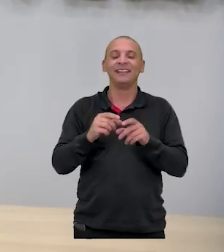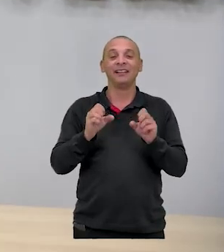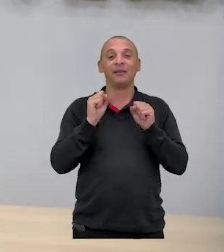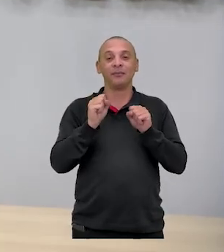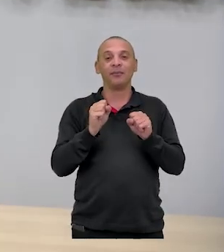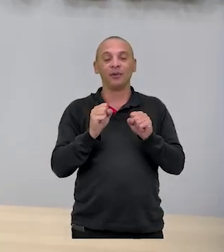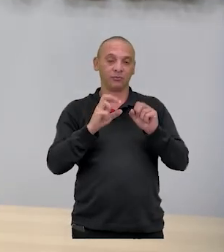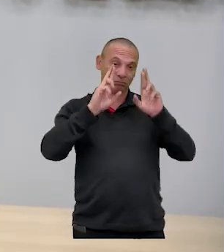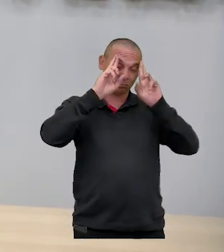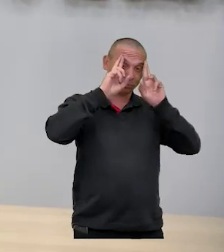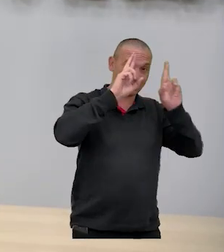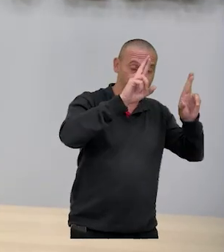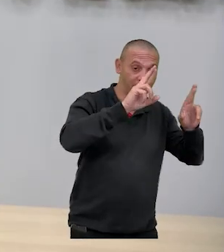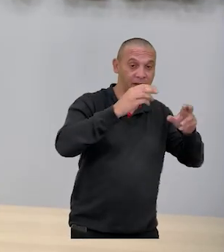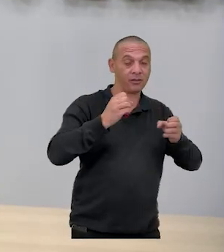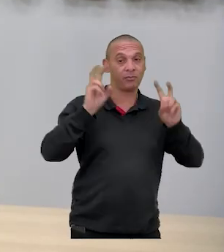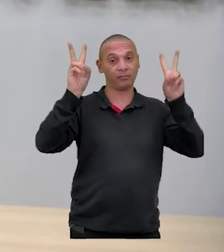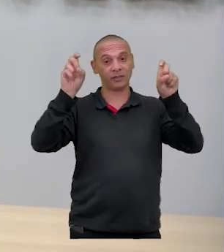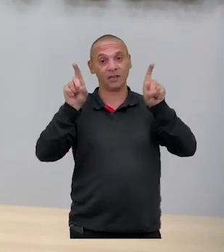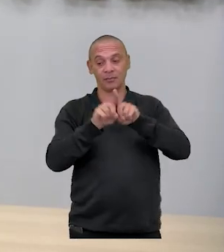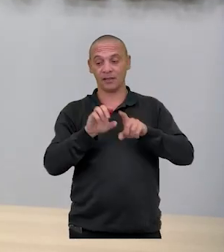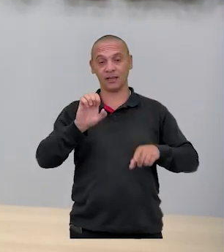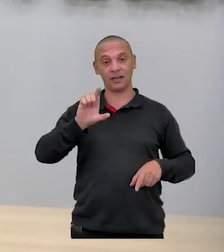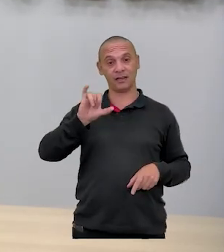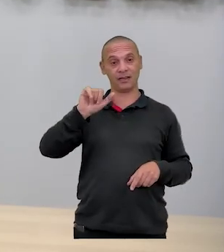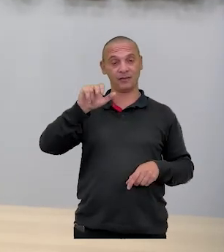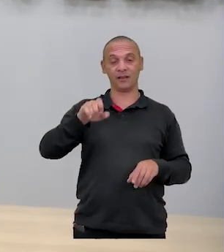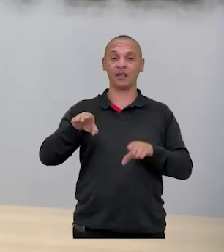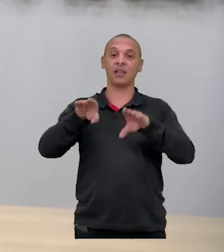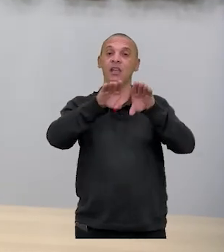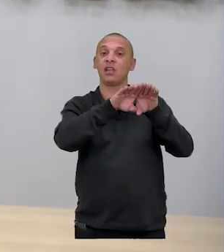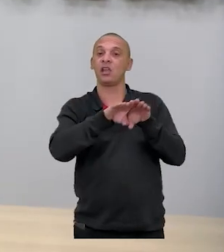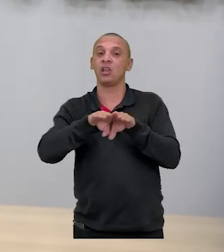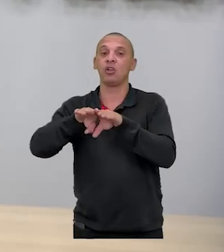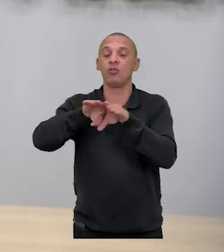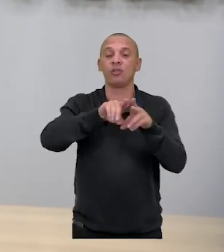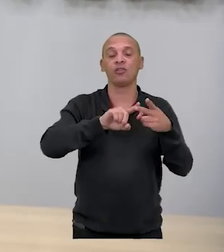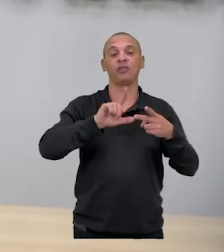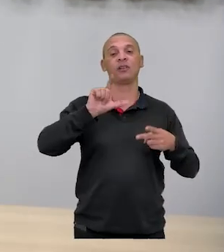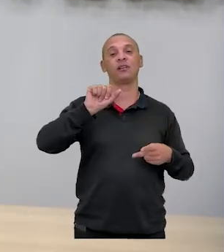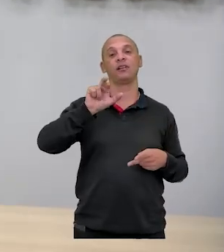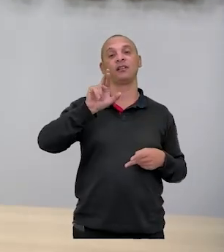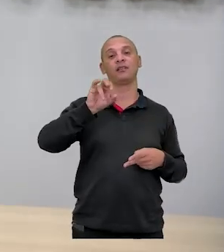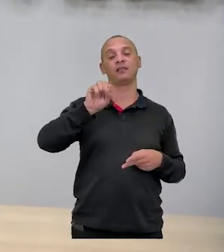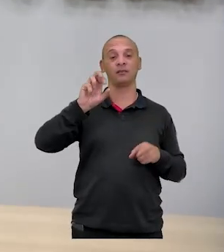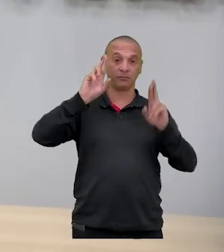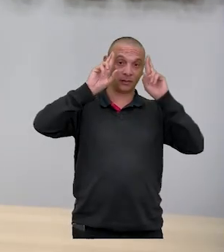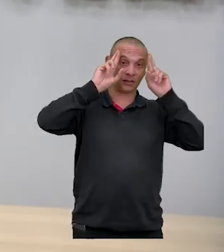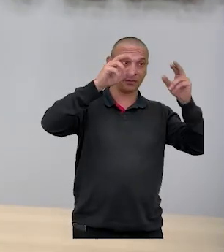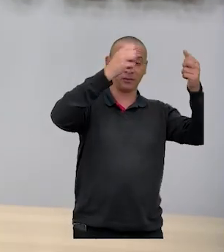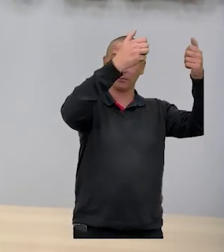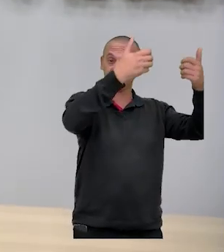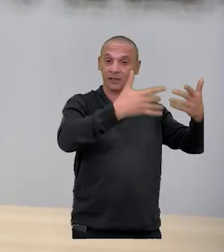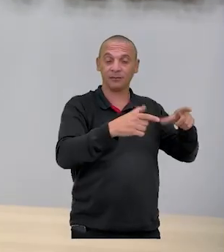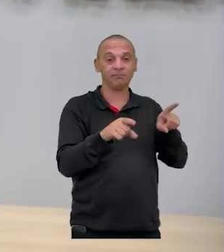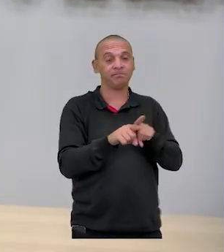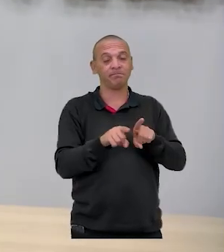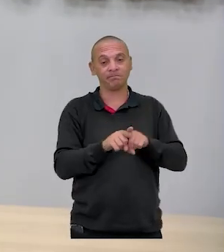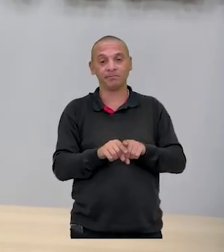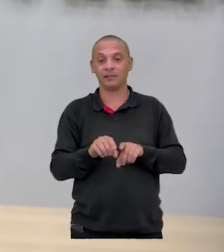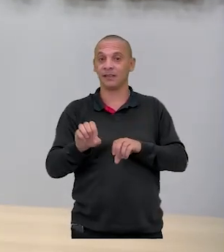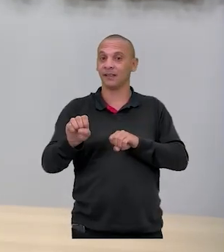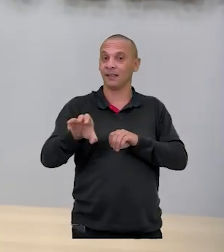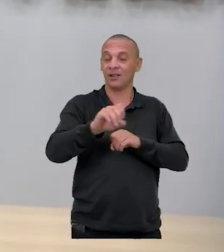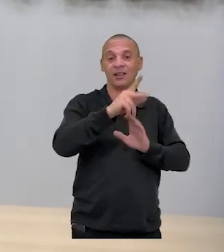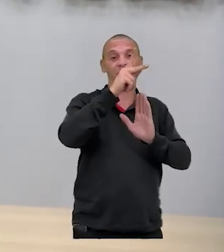O respeito. A Eliane fala sobre a igualdade. A Larissa fala sobre o respeito. Eu acho que as aulas aí